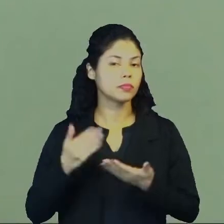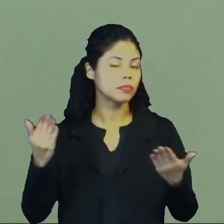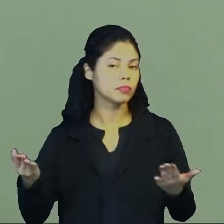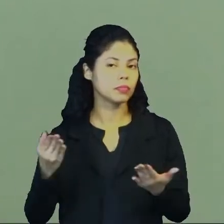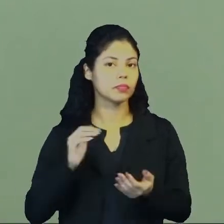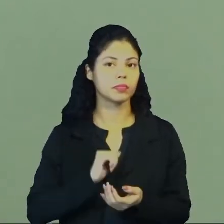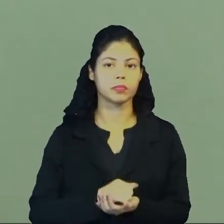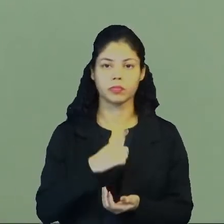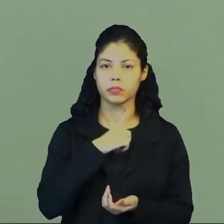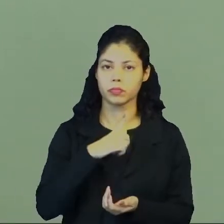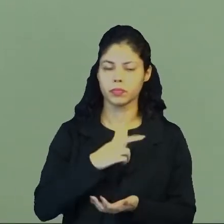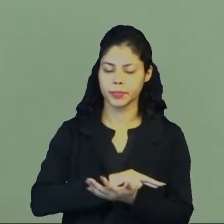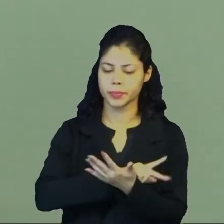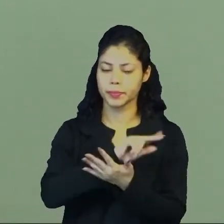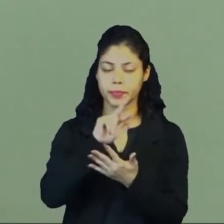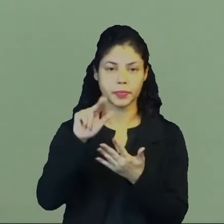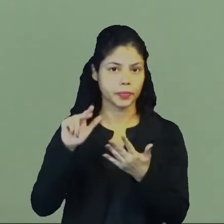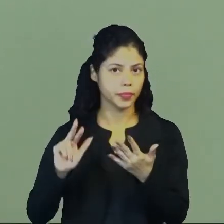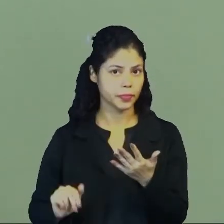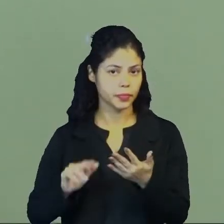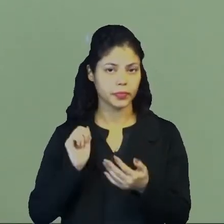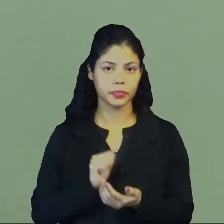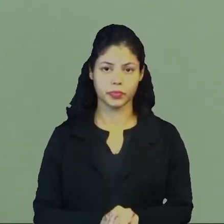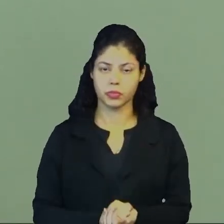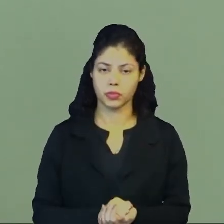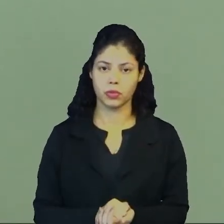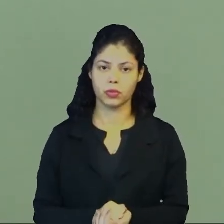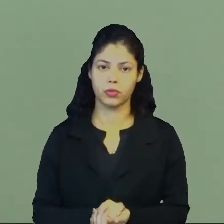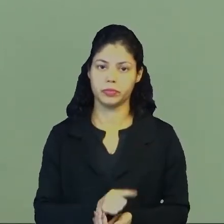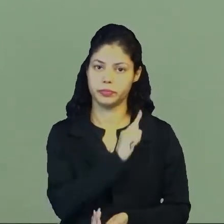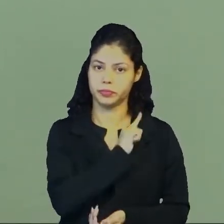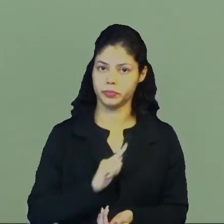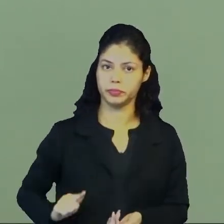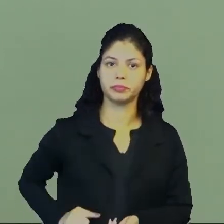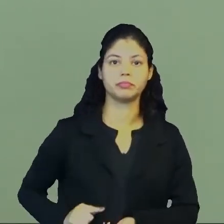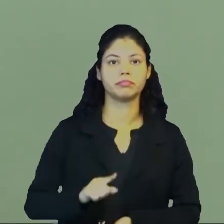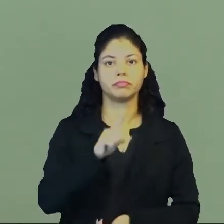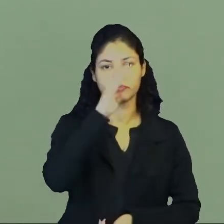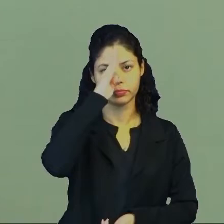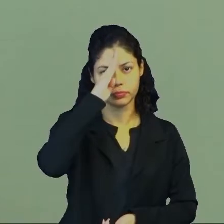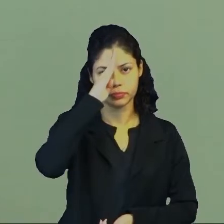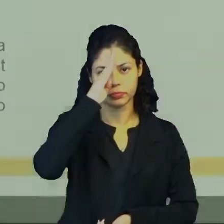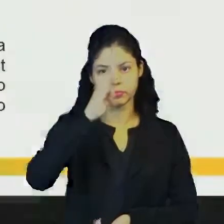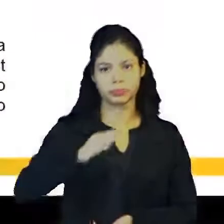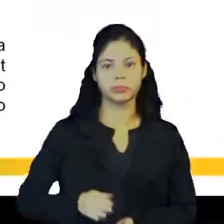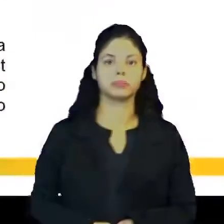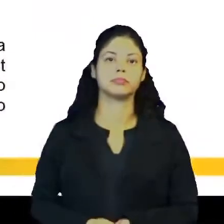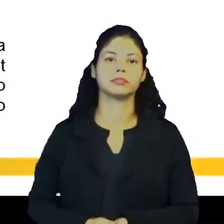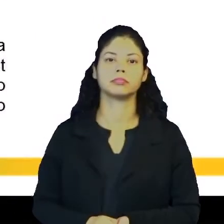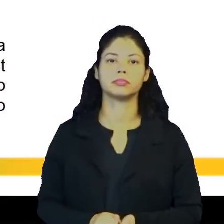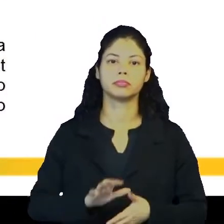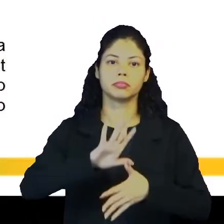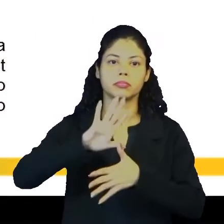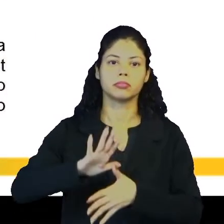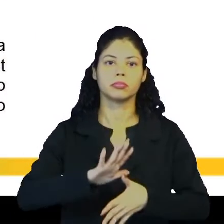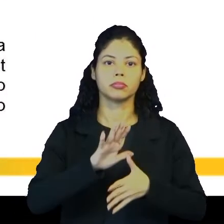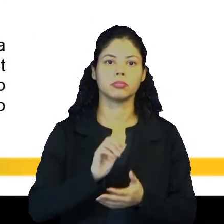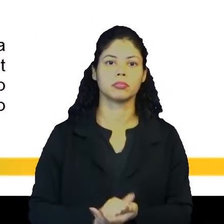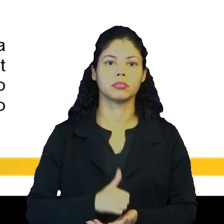Então, a gente teve uma série, né, de governos militares na América.